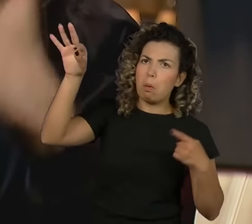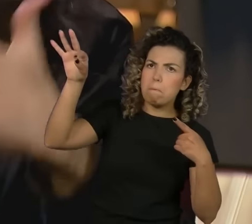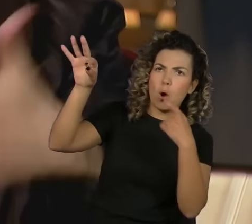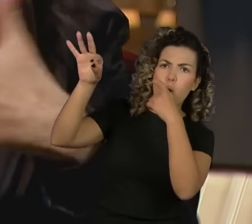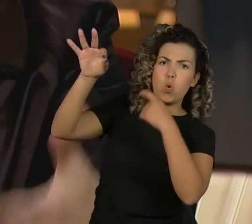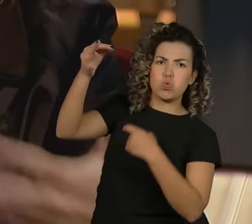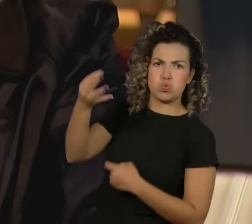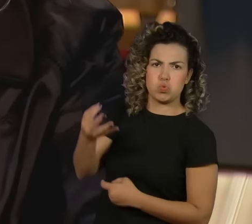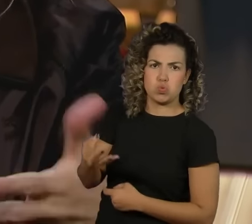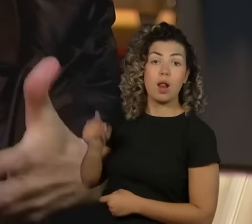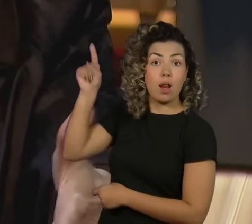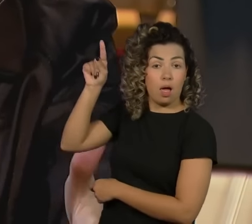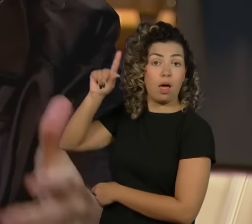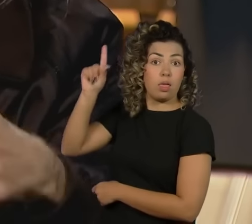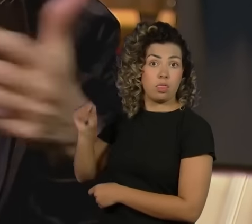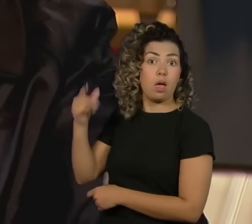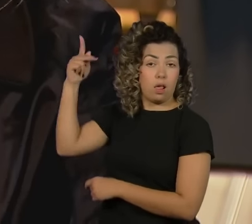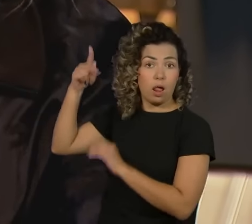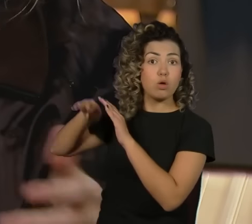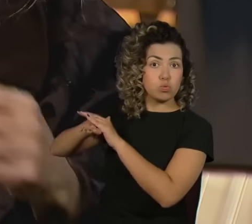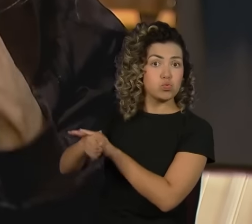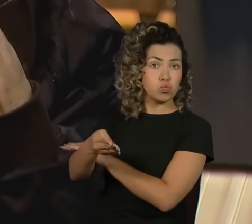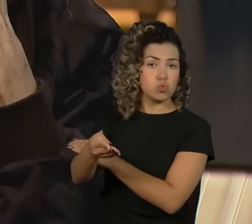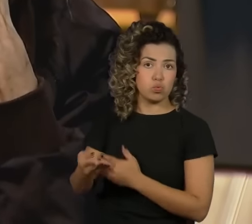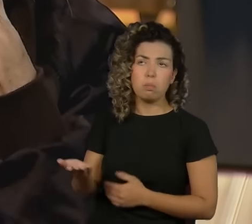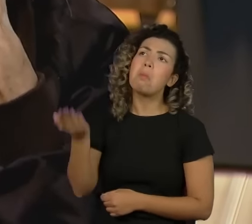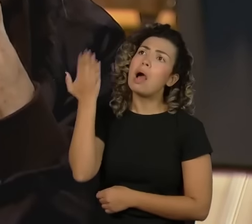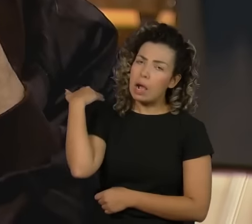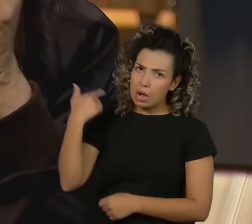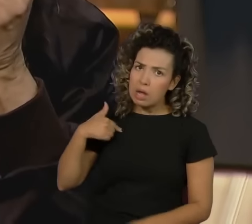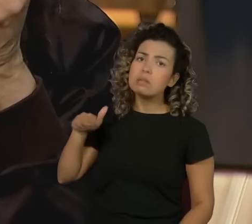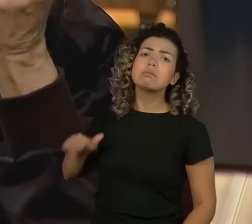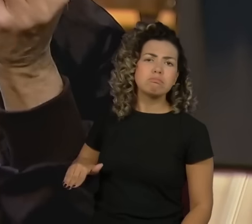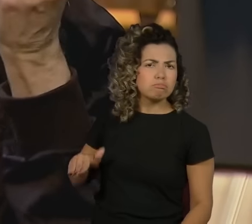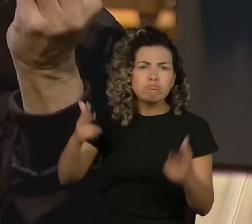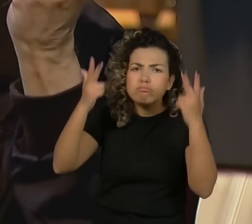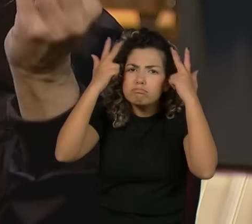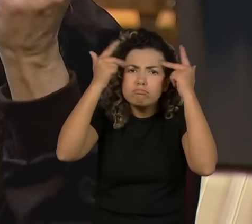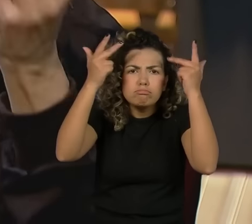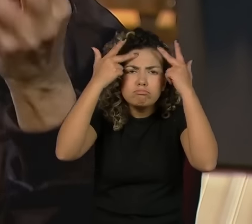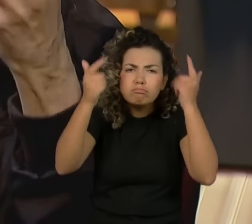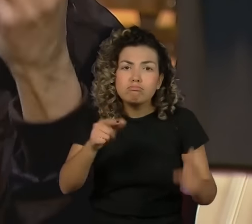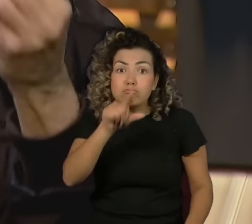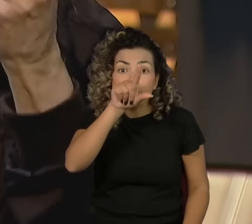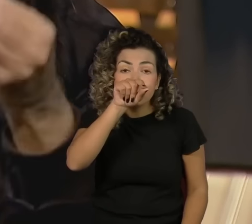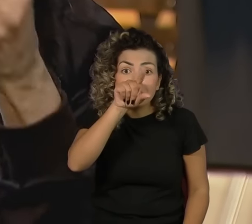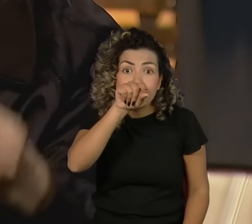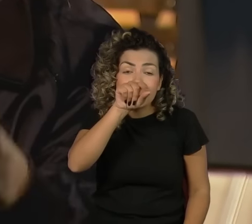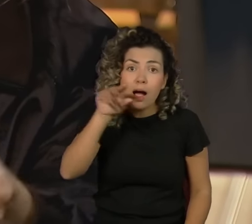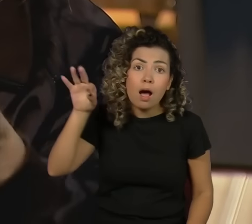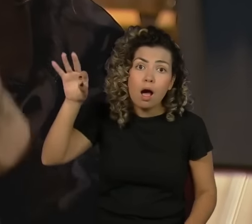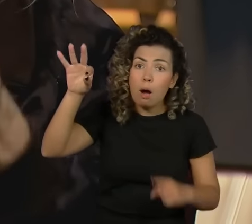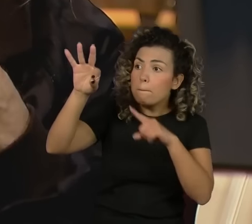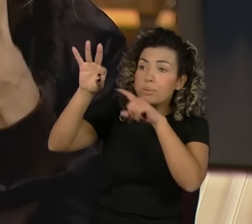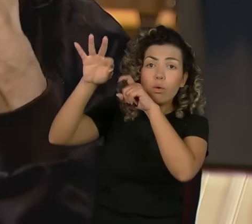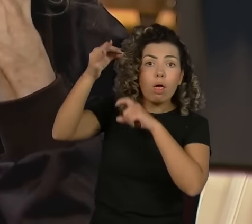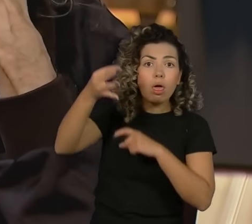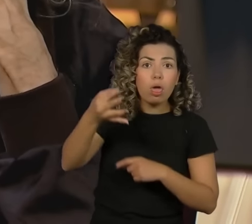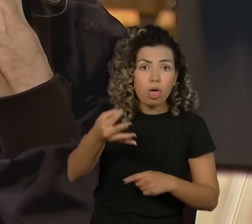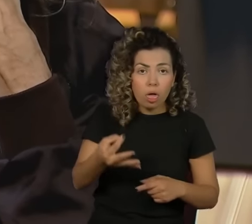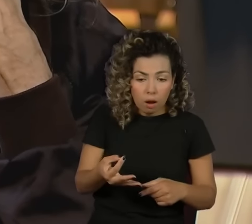essa eu época. comi muito passarinho ensopado, pardal ensopado. Minha Pardal? mãe fazia um pardal ensopado que era um negócio gostoso